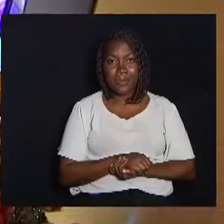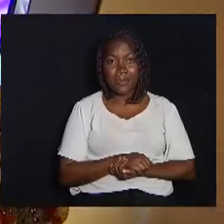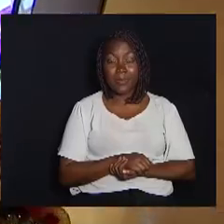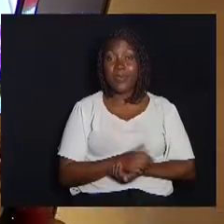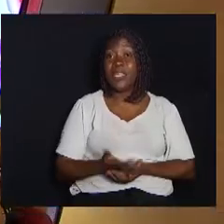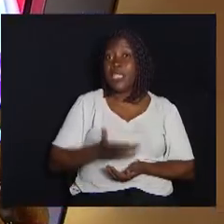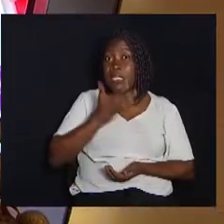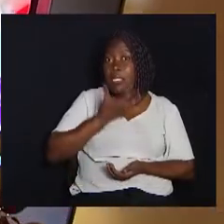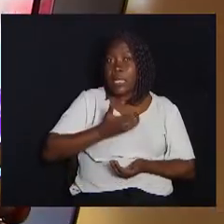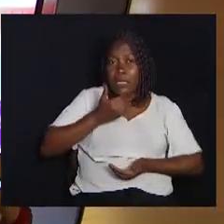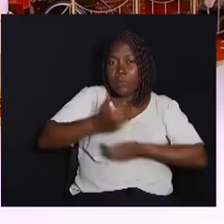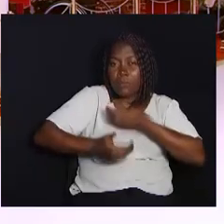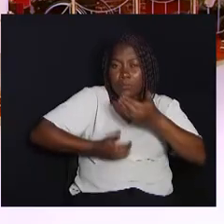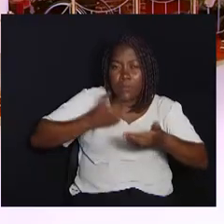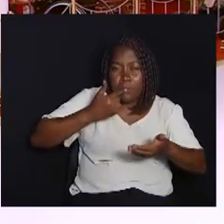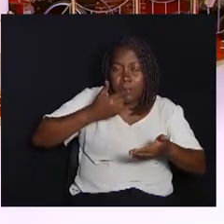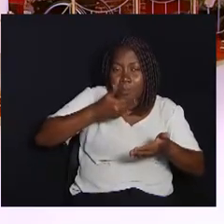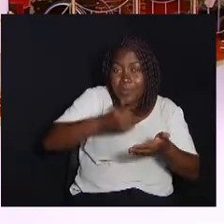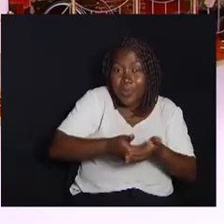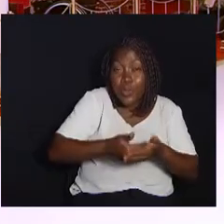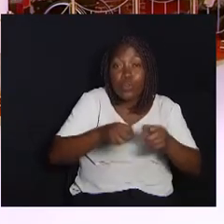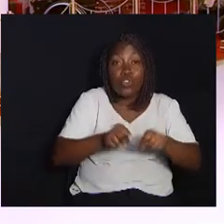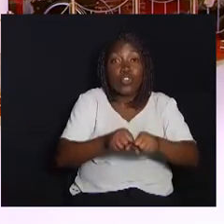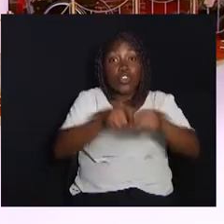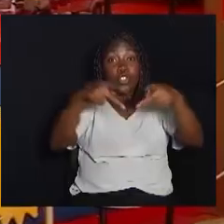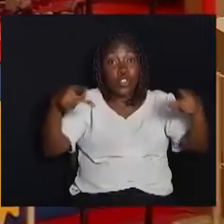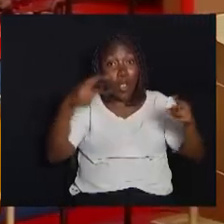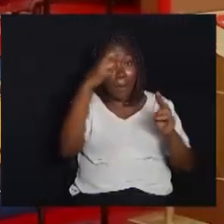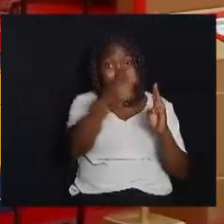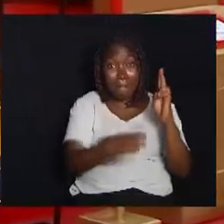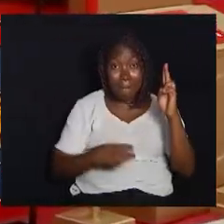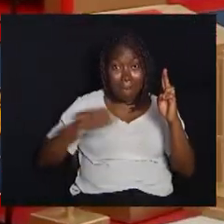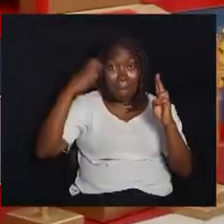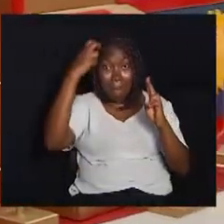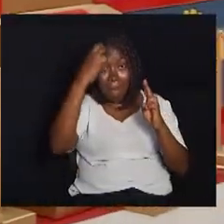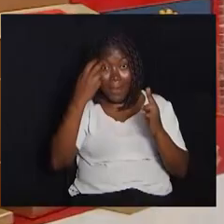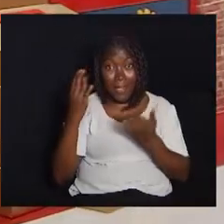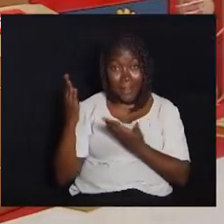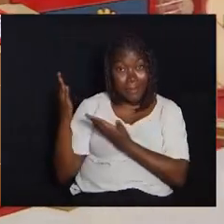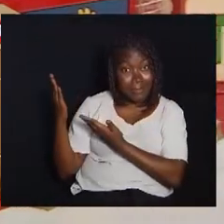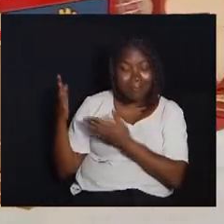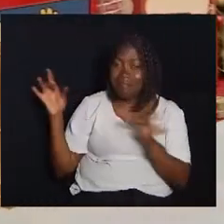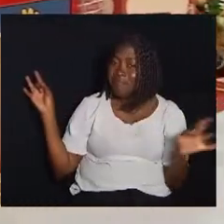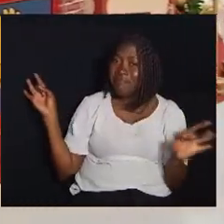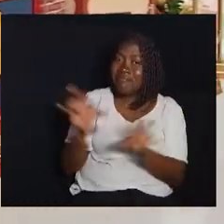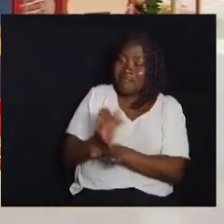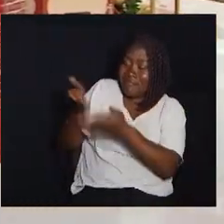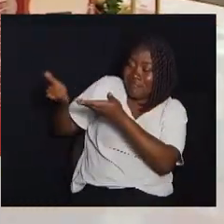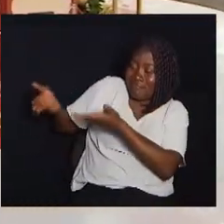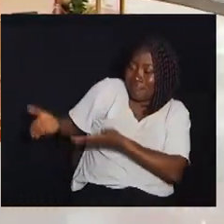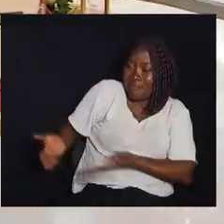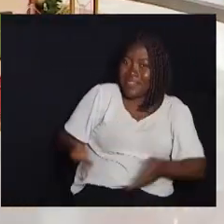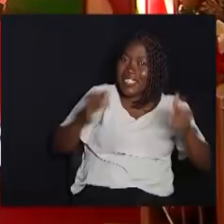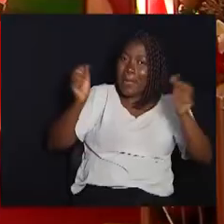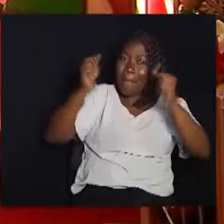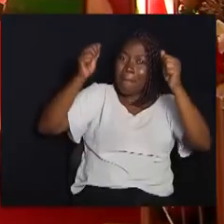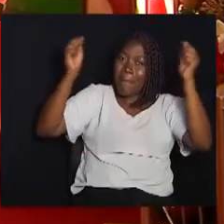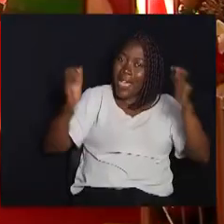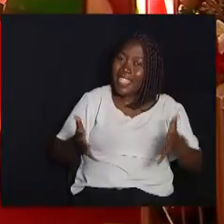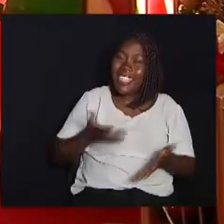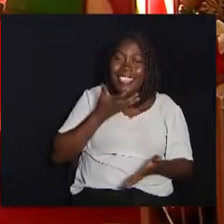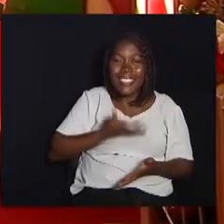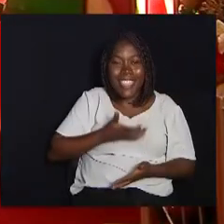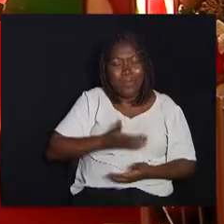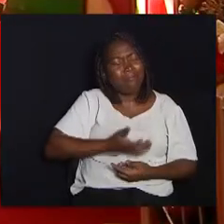Com o Natal cada vez mais próximo, o Shopping Parque das Bandeiras já está preparado para receber os clientes com toda a magia do Natal. O Natal é